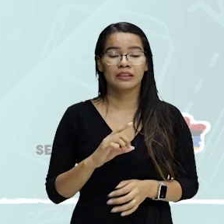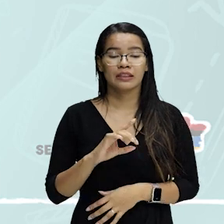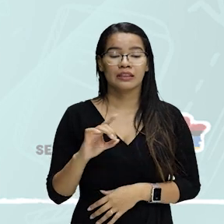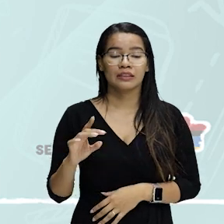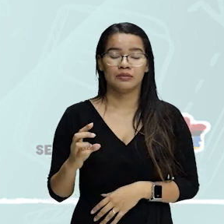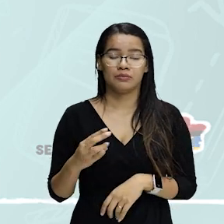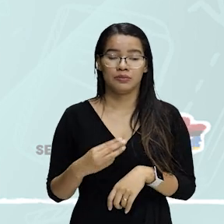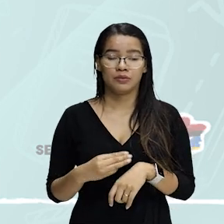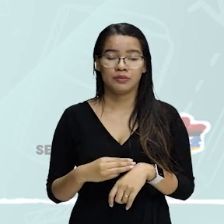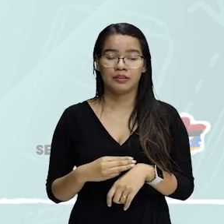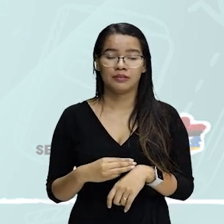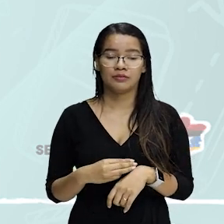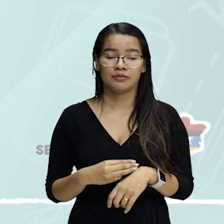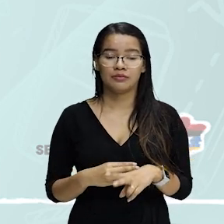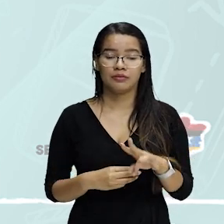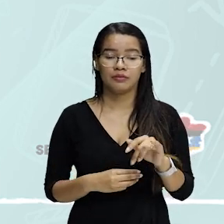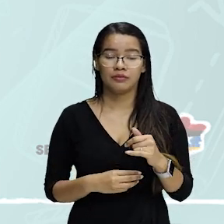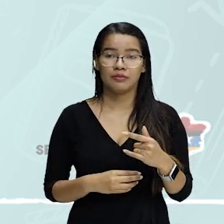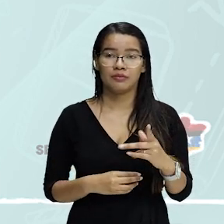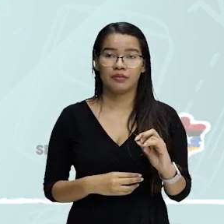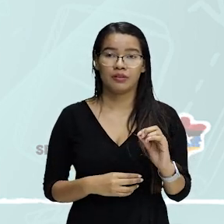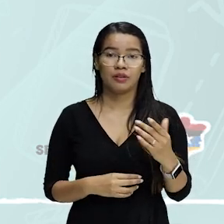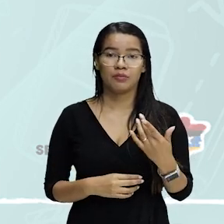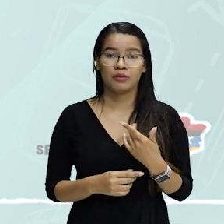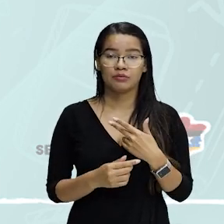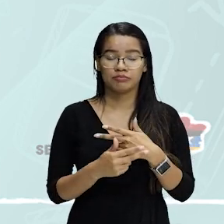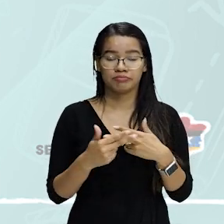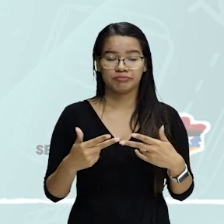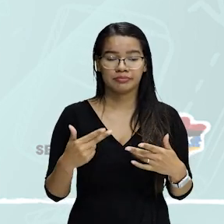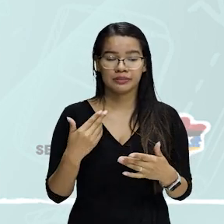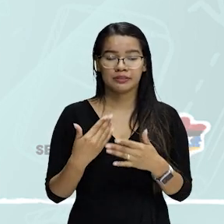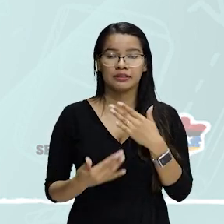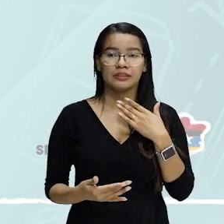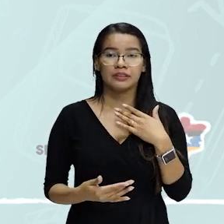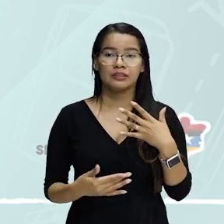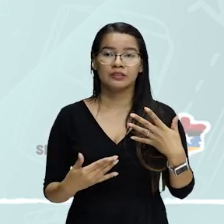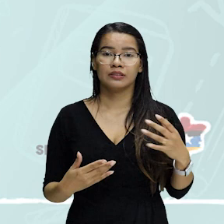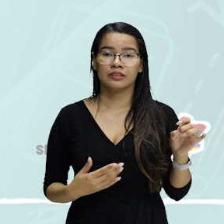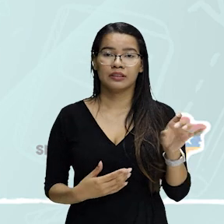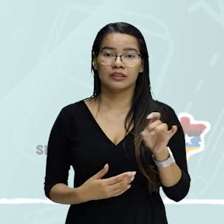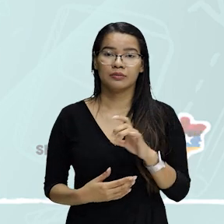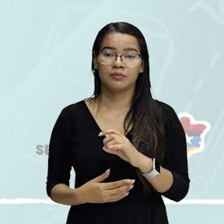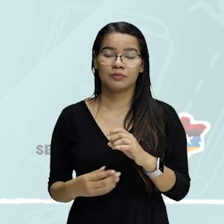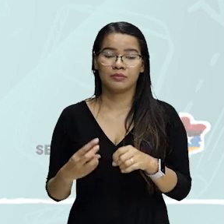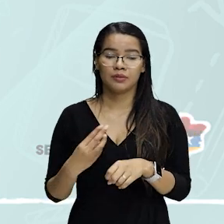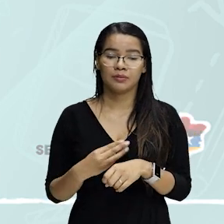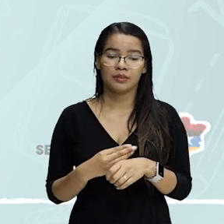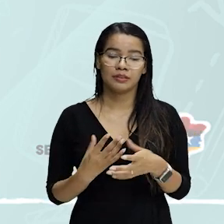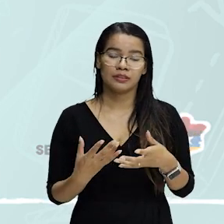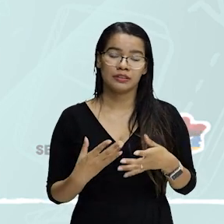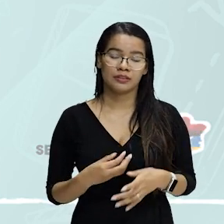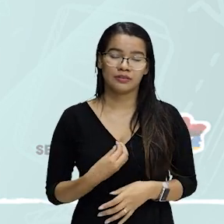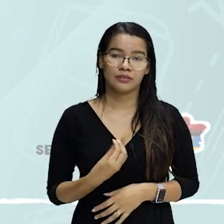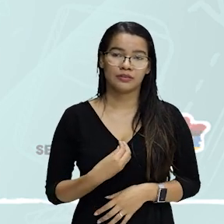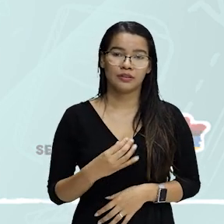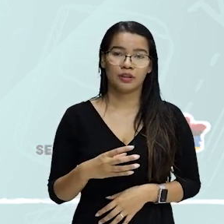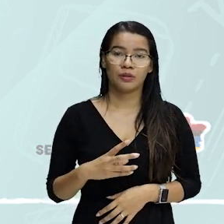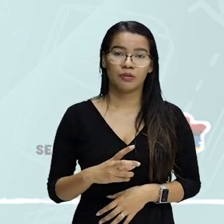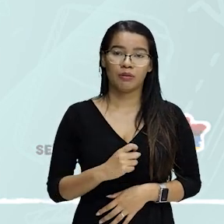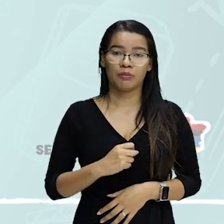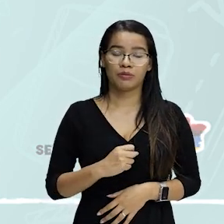momento vão a gente diz assim, algo perdido, né? Então, em cada momento vão, ele quer viver o quê? O